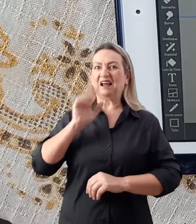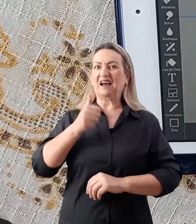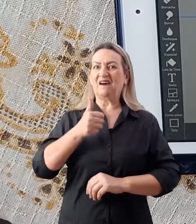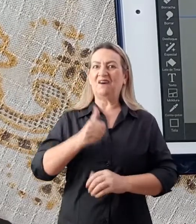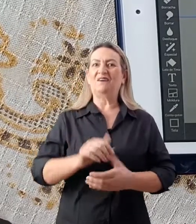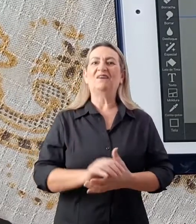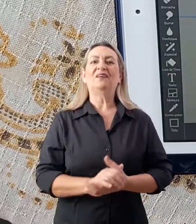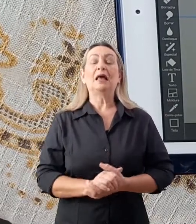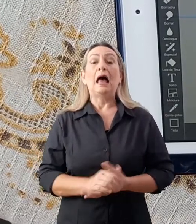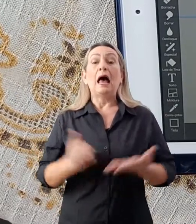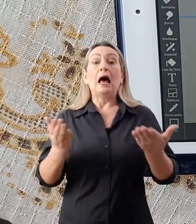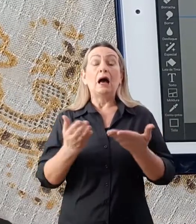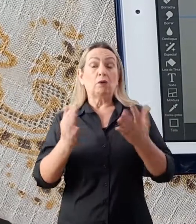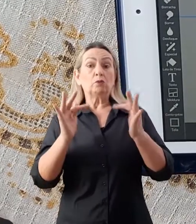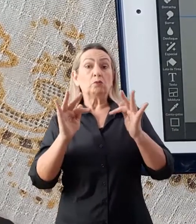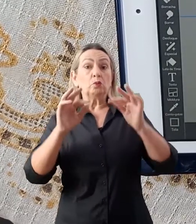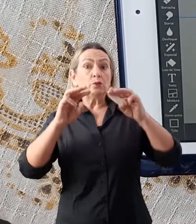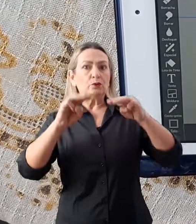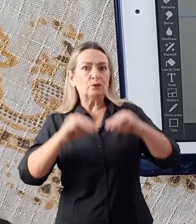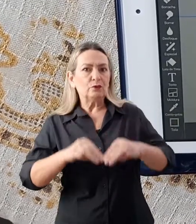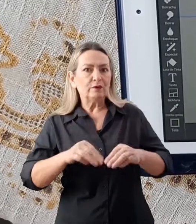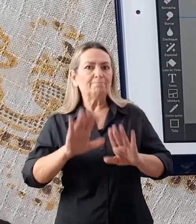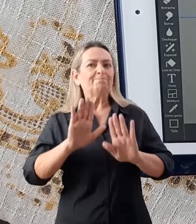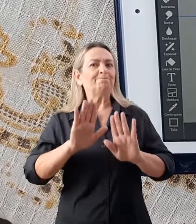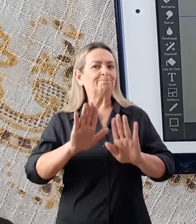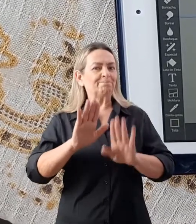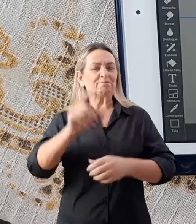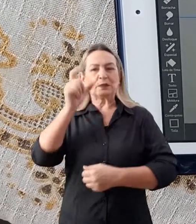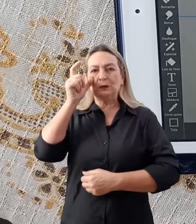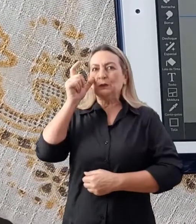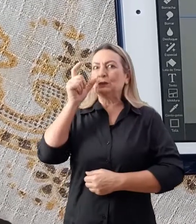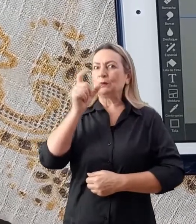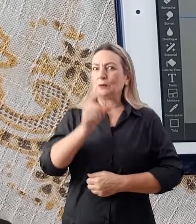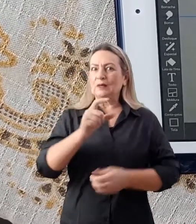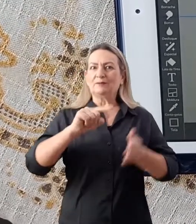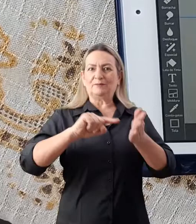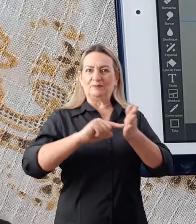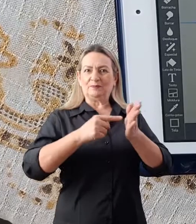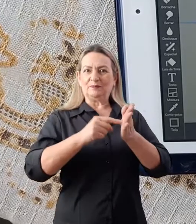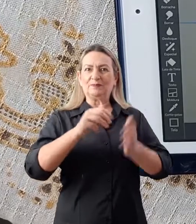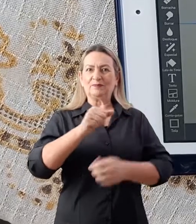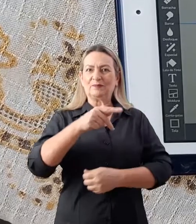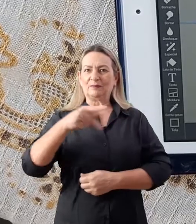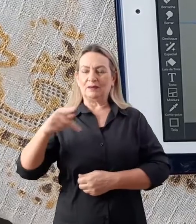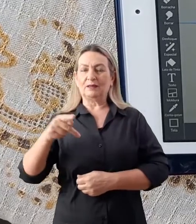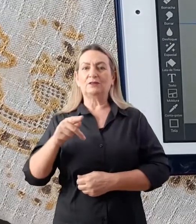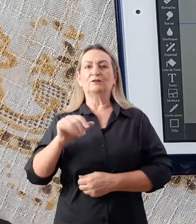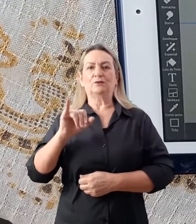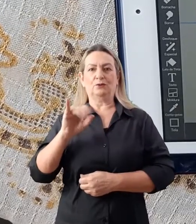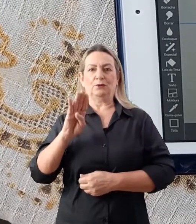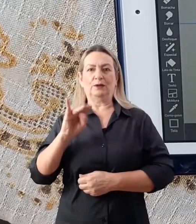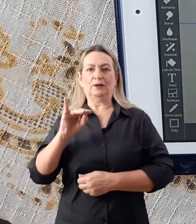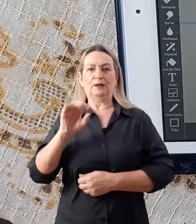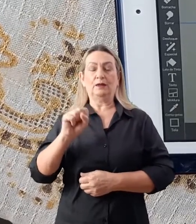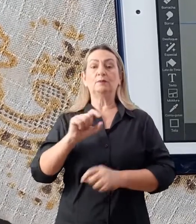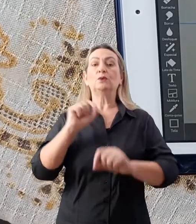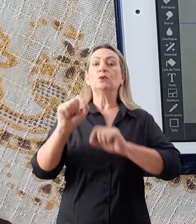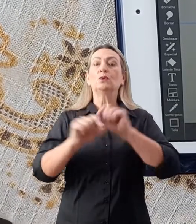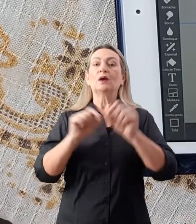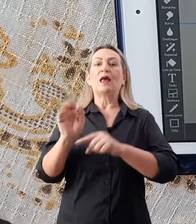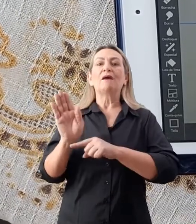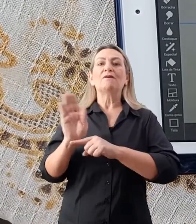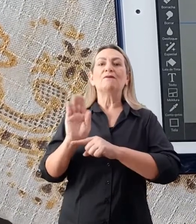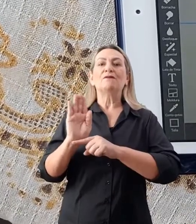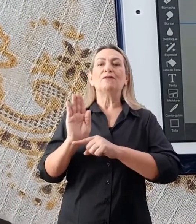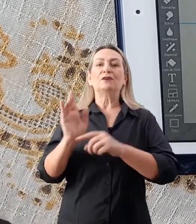Agora, só para a gente finalizar, tem algo muito interessante aqui no Ibis Paint, que é o vídeo. Então, por exemplo, se a